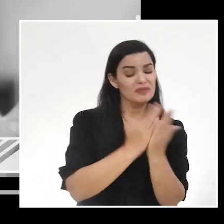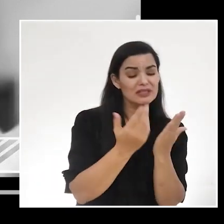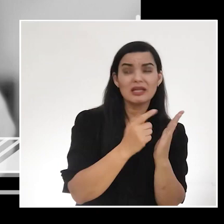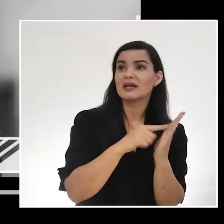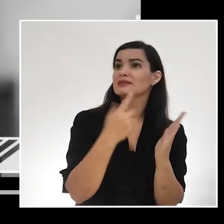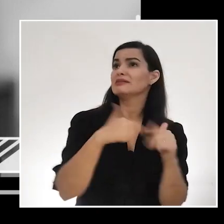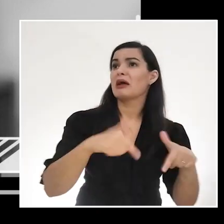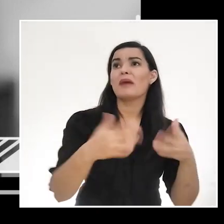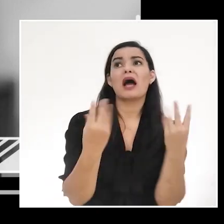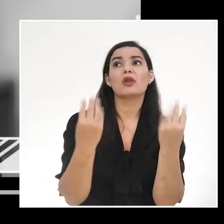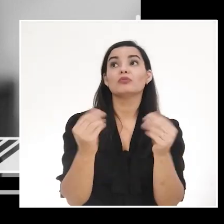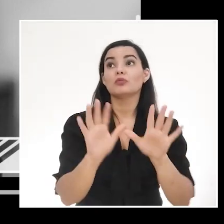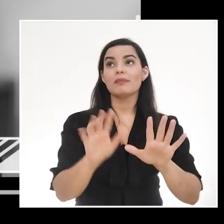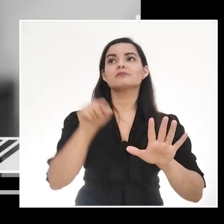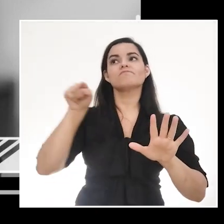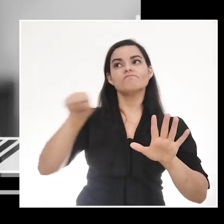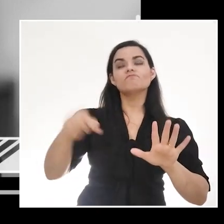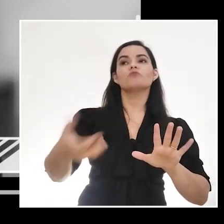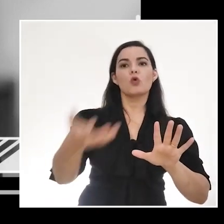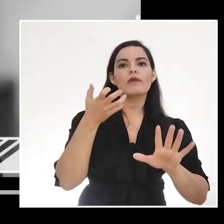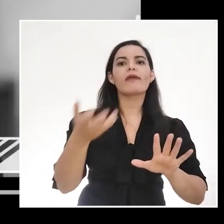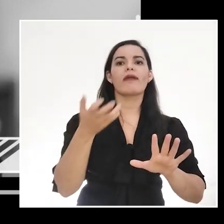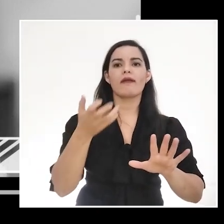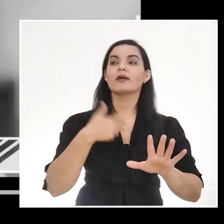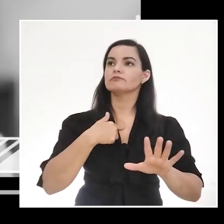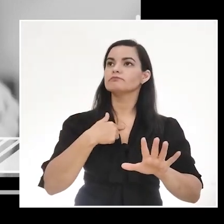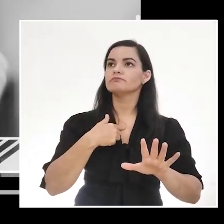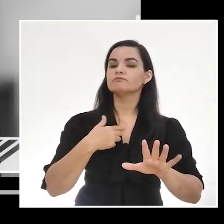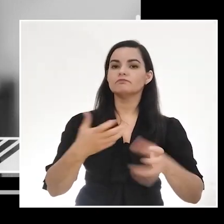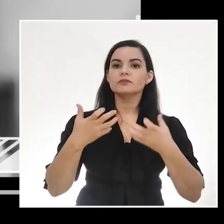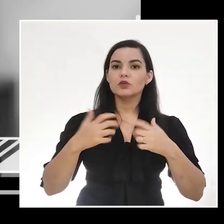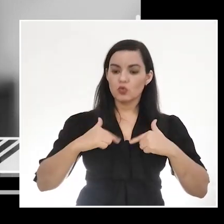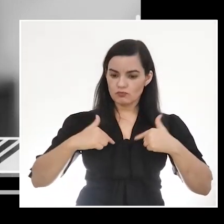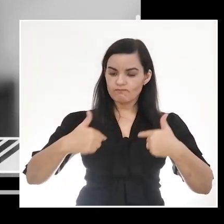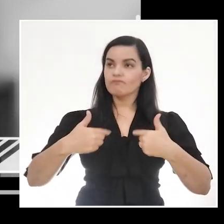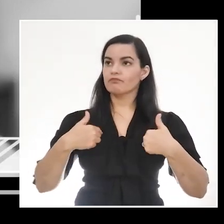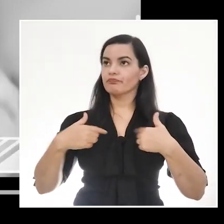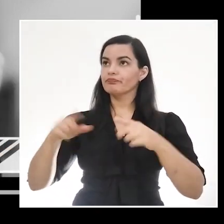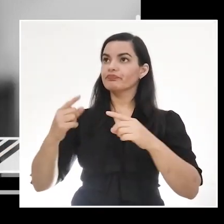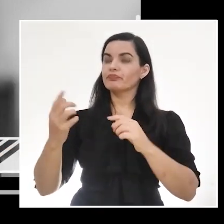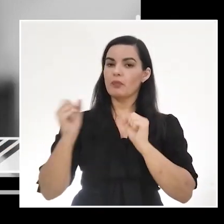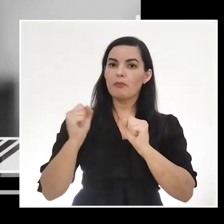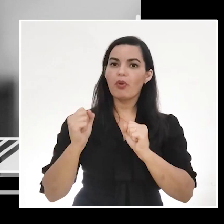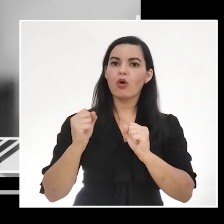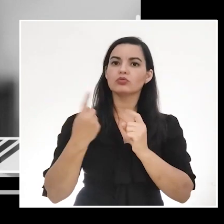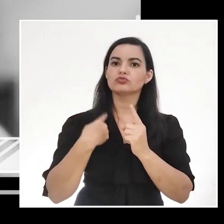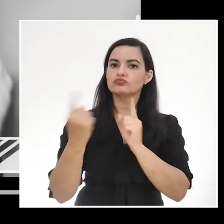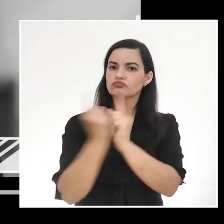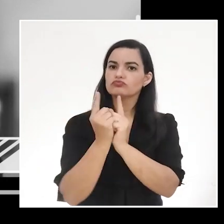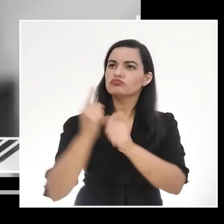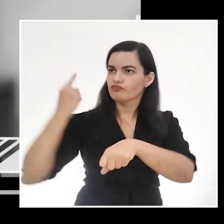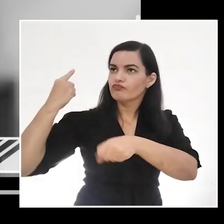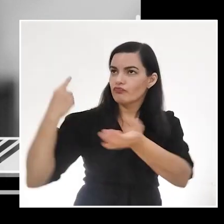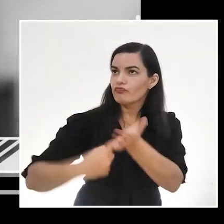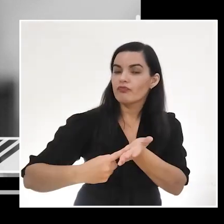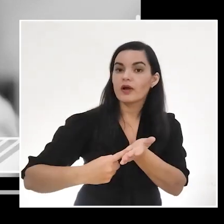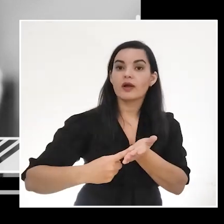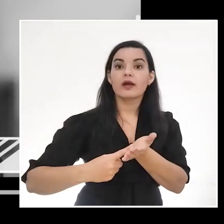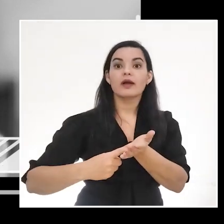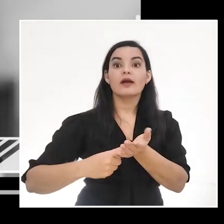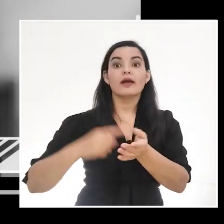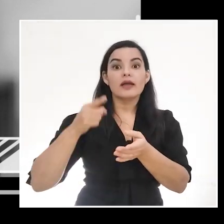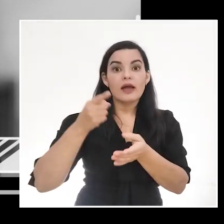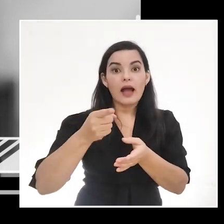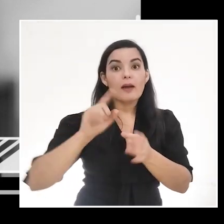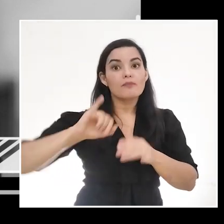alguém invista nas suas vidas que elas dirão: a minha agenda é difícil, a minha agenda é pesada, mas para isso eu estou disposto,